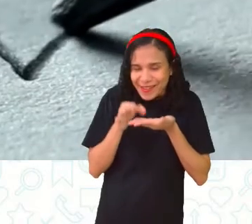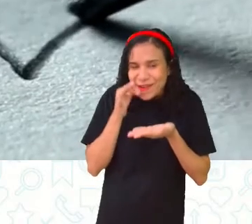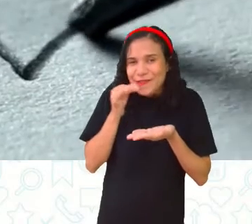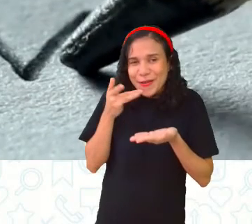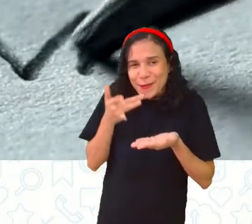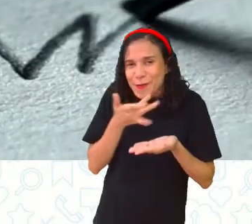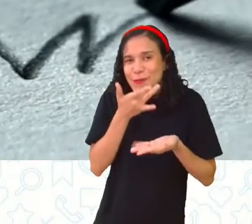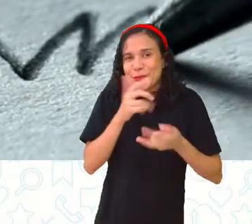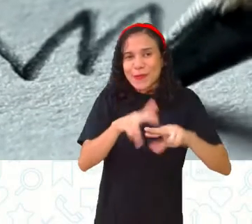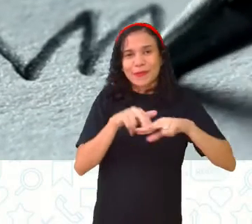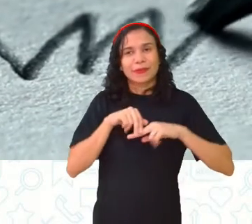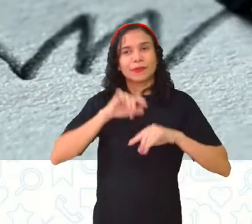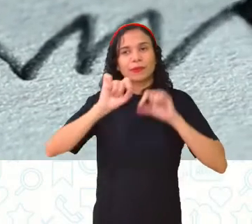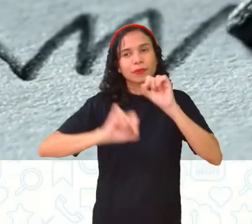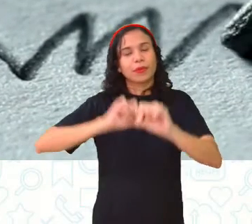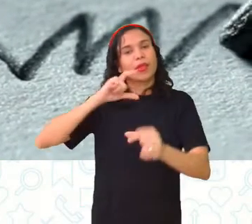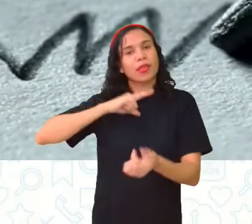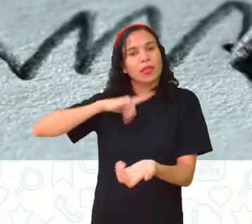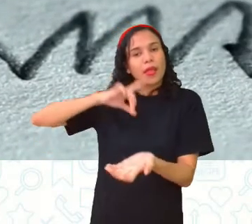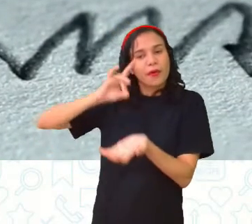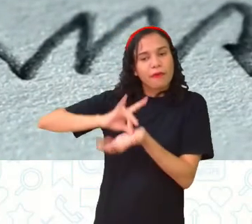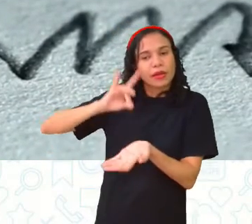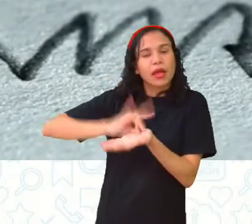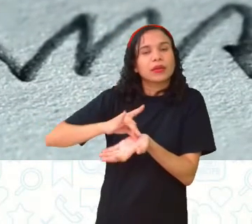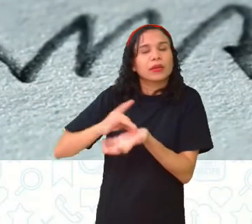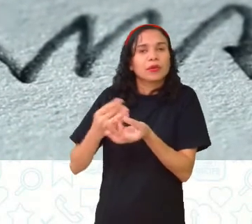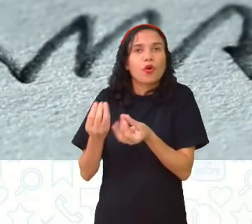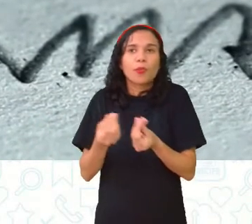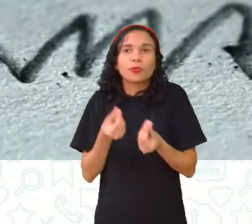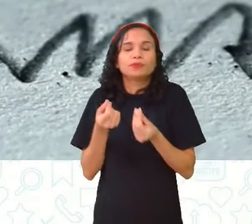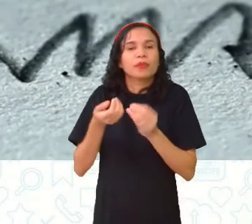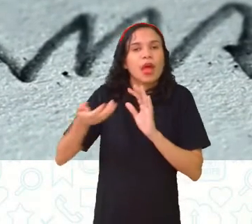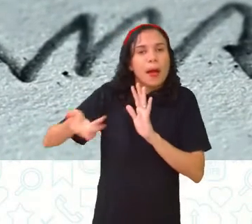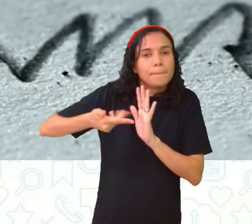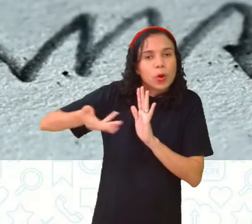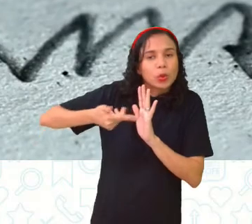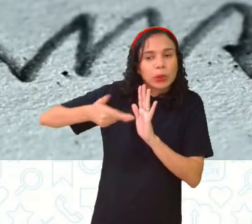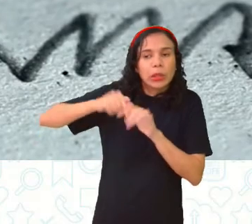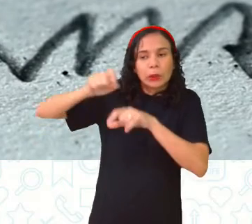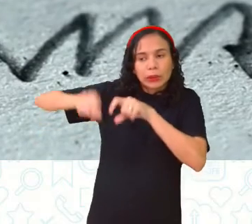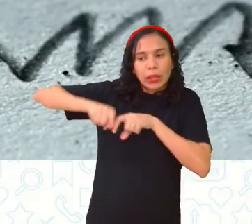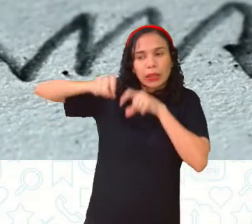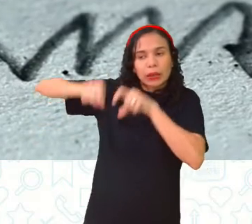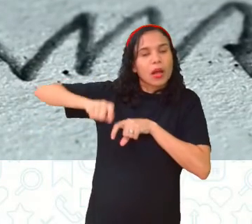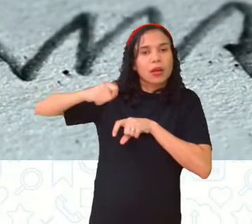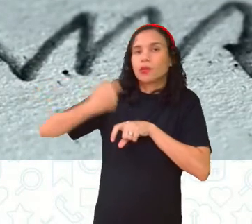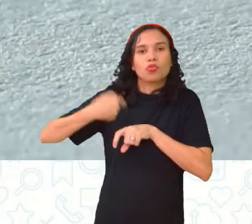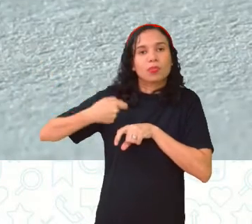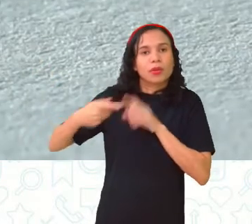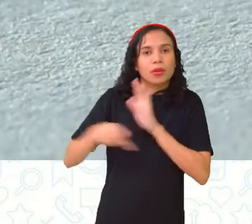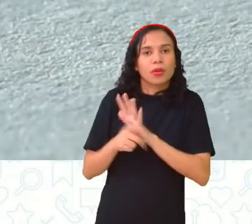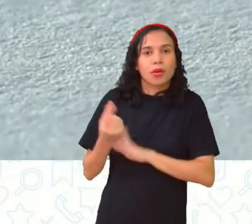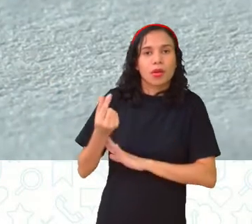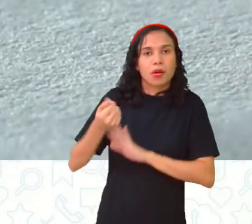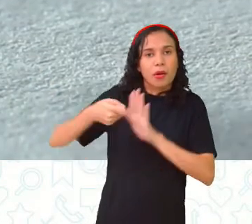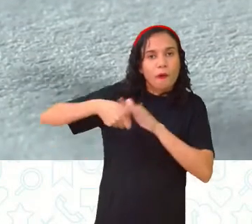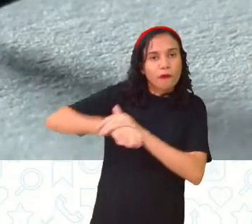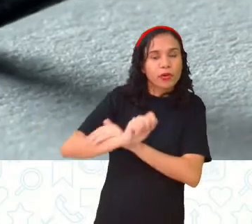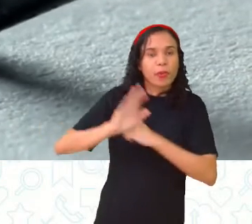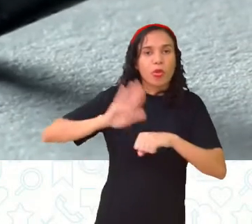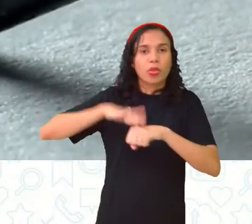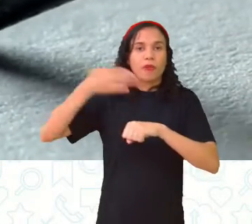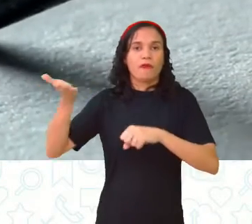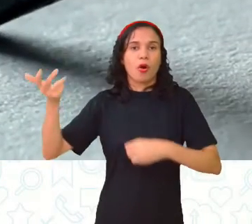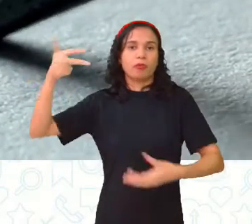cafezinho, então tinha muito essa produção, então não necessitou que viesse, né, investimento